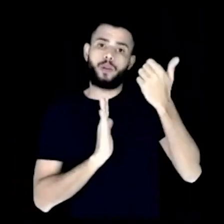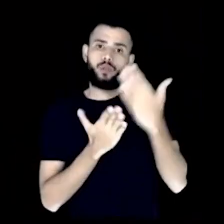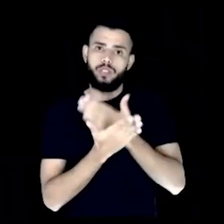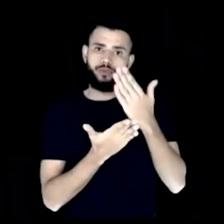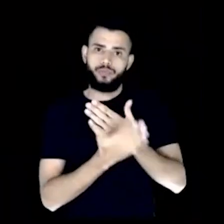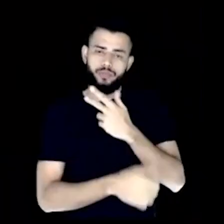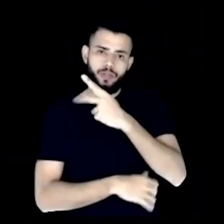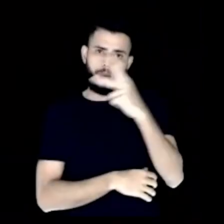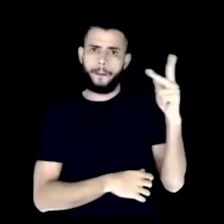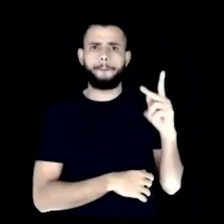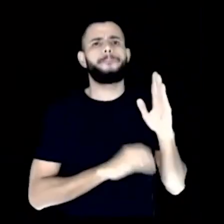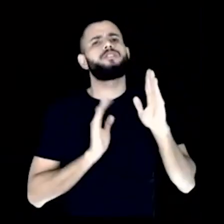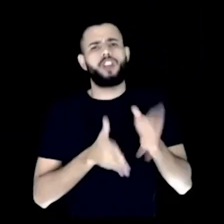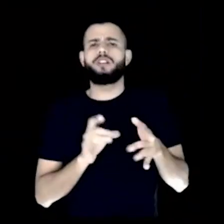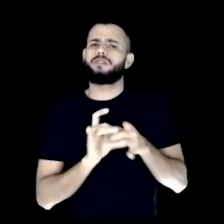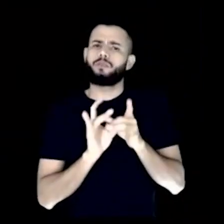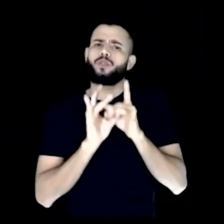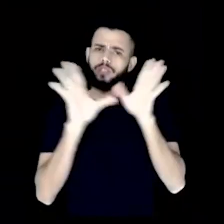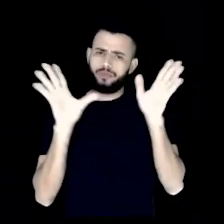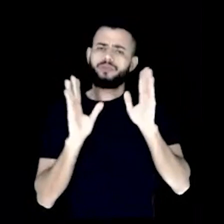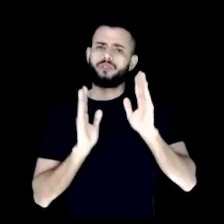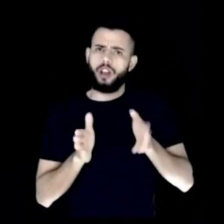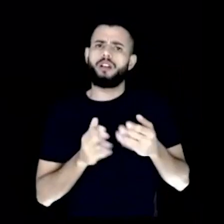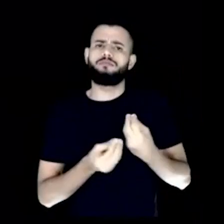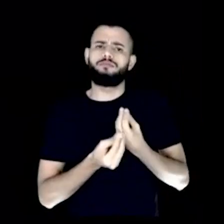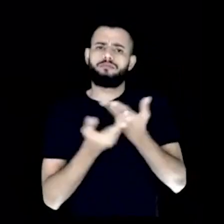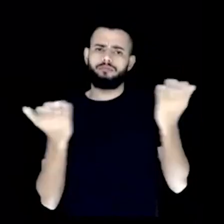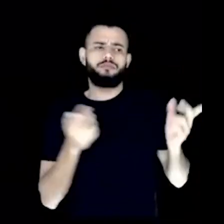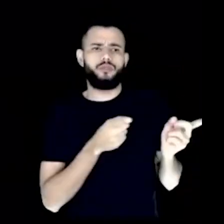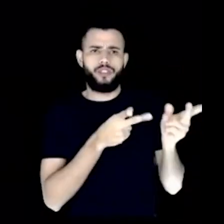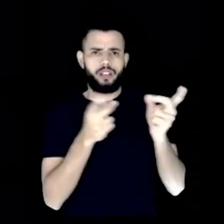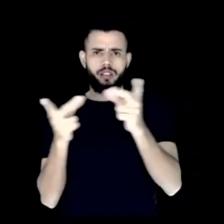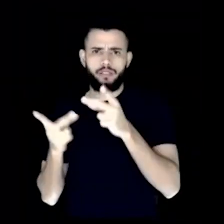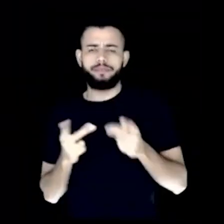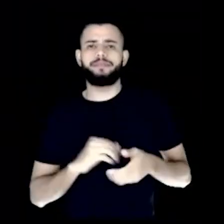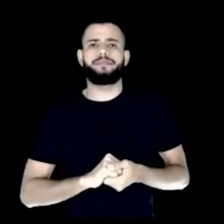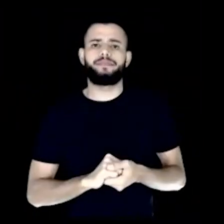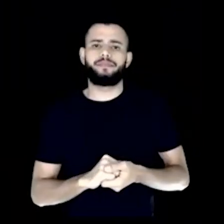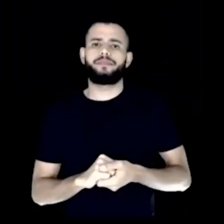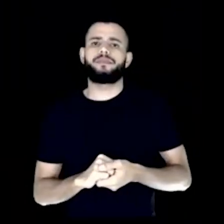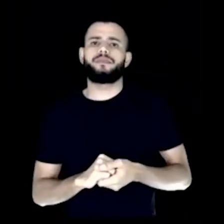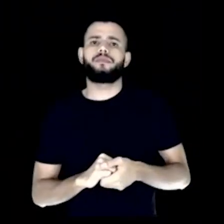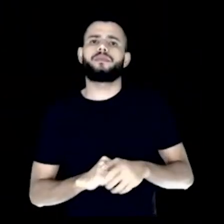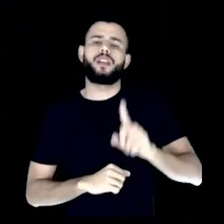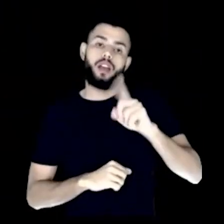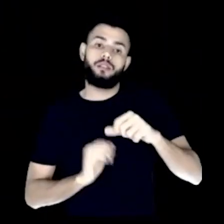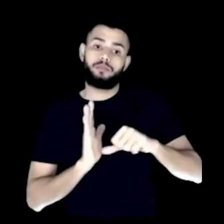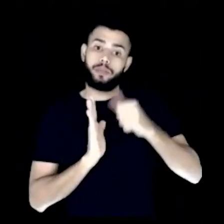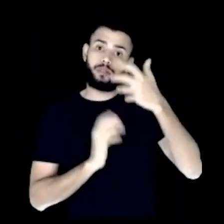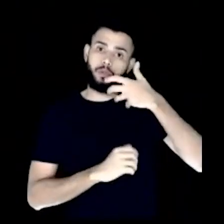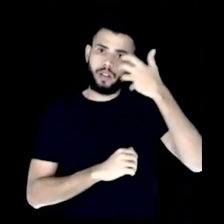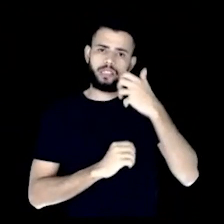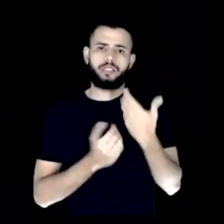Frontispício, que é seu primeiro livro, e já está disponível, né, Wallace? Já está aí disponível à venda. É